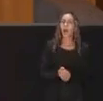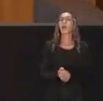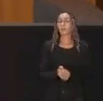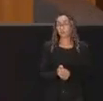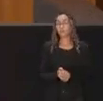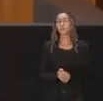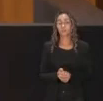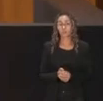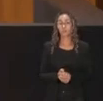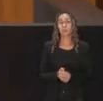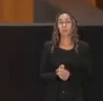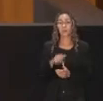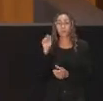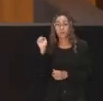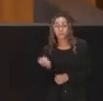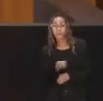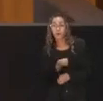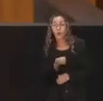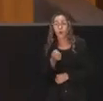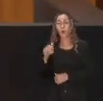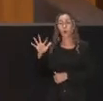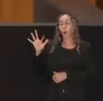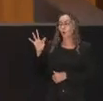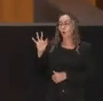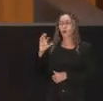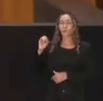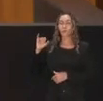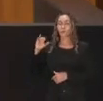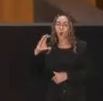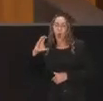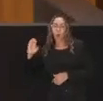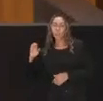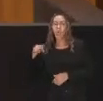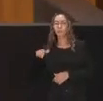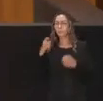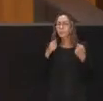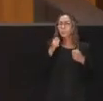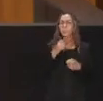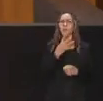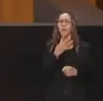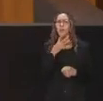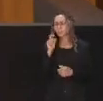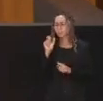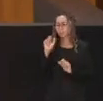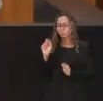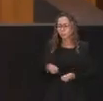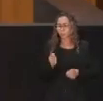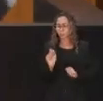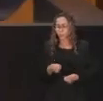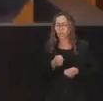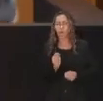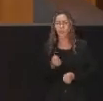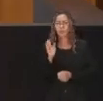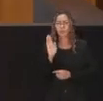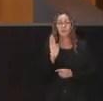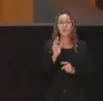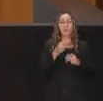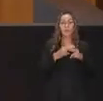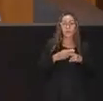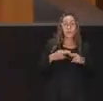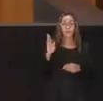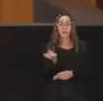Zezinho. Então todo produtor ele tem que conhecer de foice, enxada, machado, enxadão. Produtor tem que